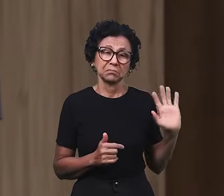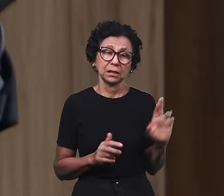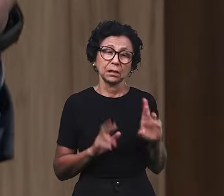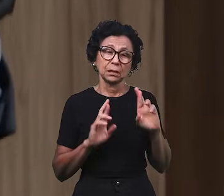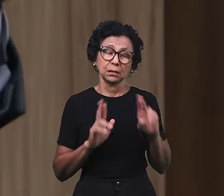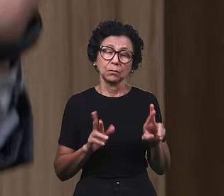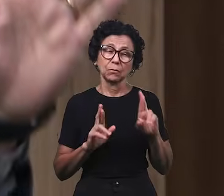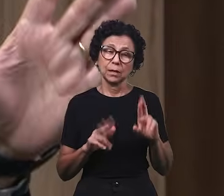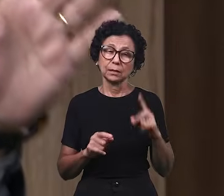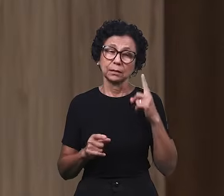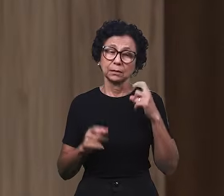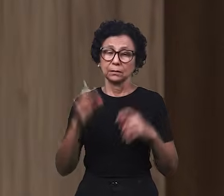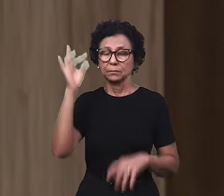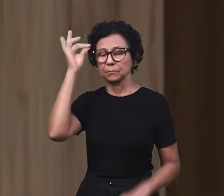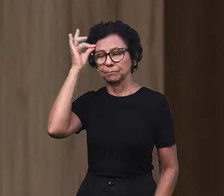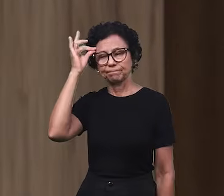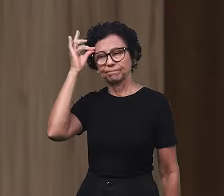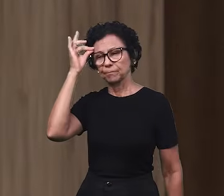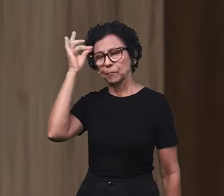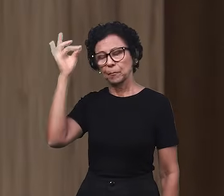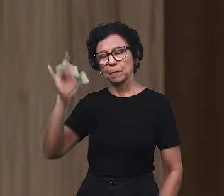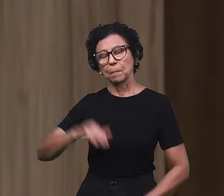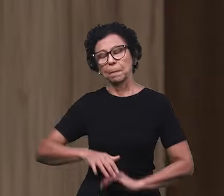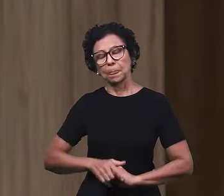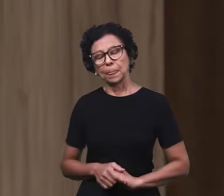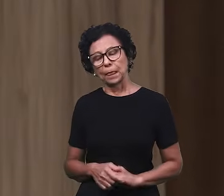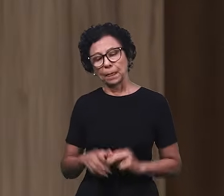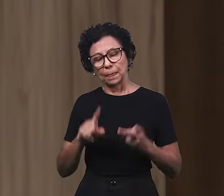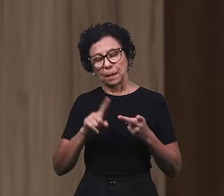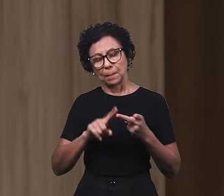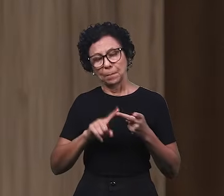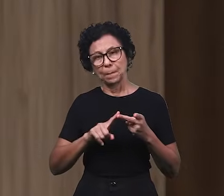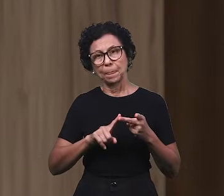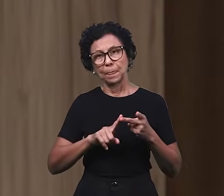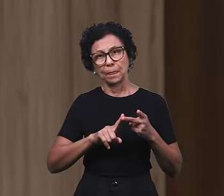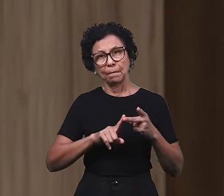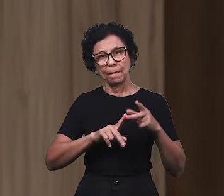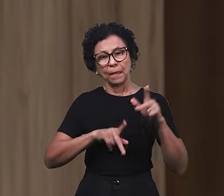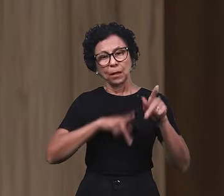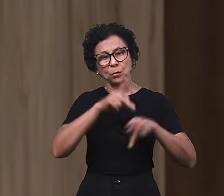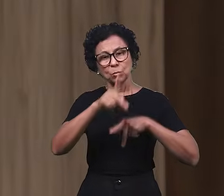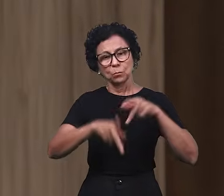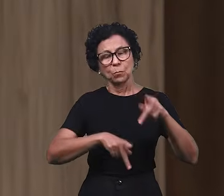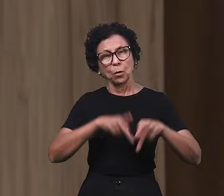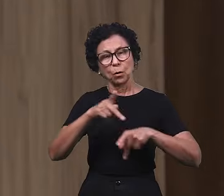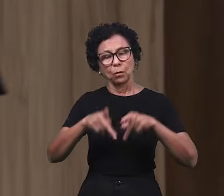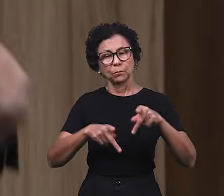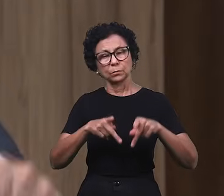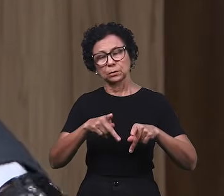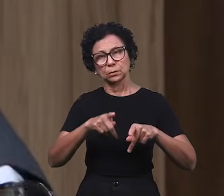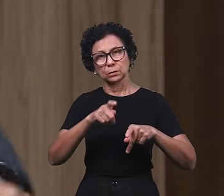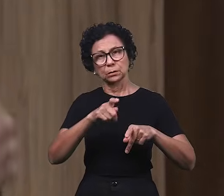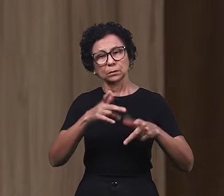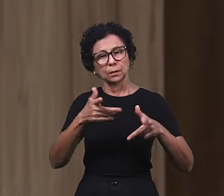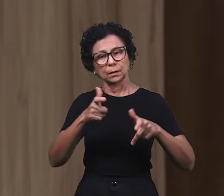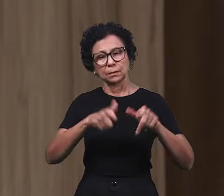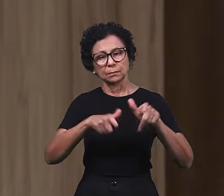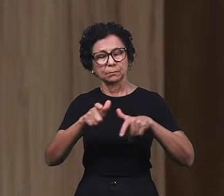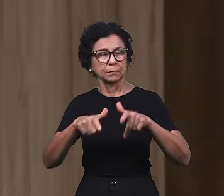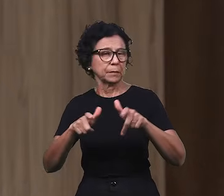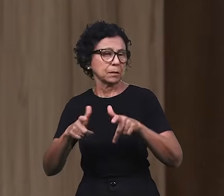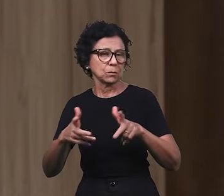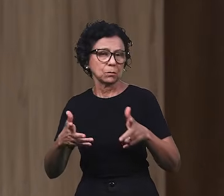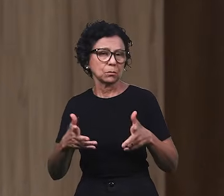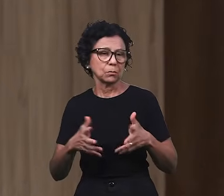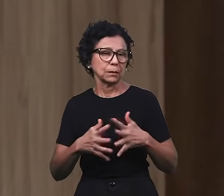os interesses espirituais. Os habitantes que tinham